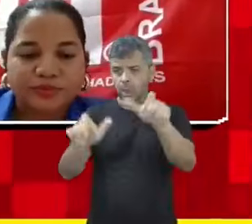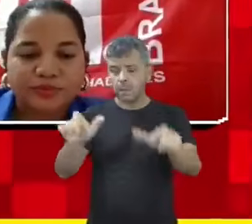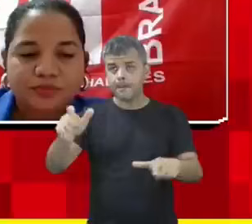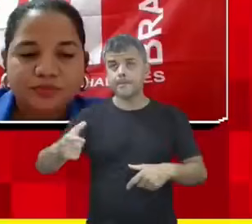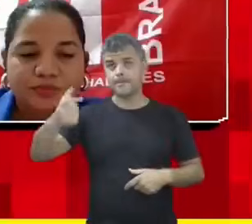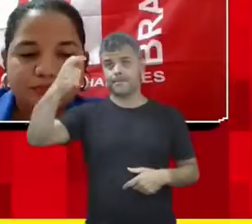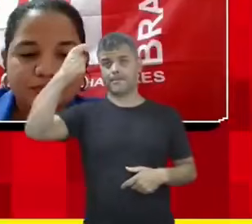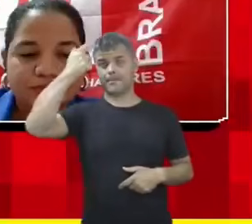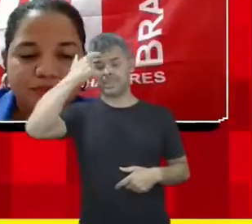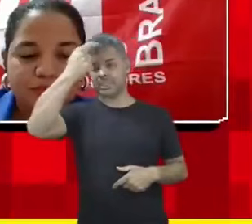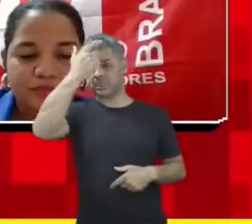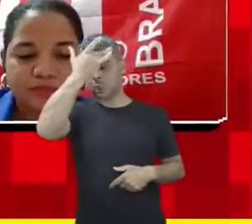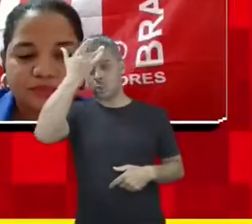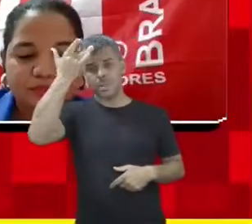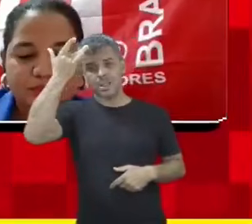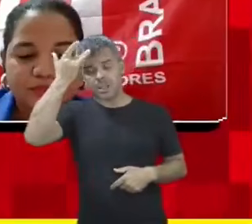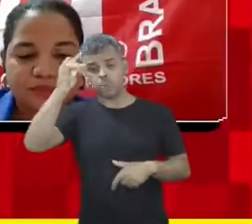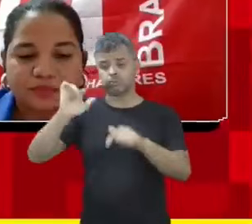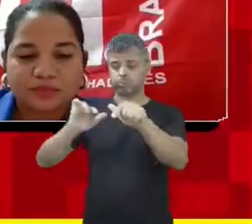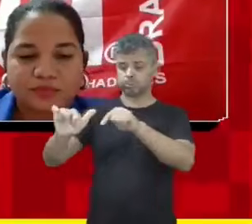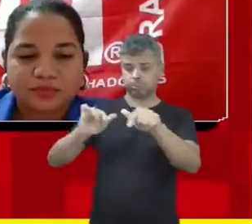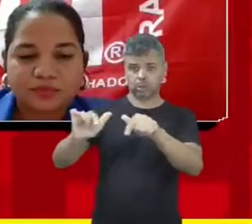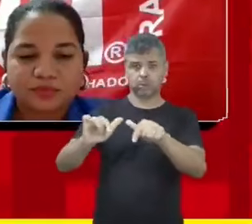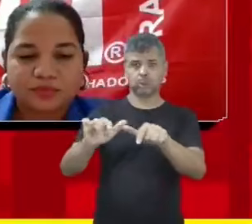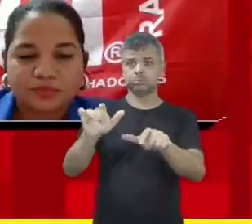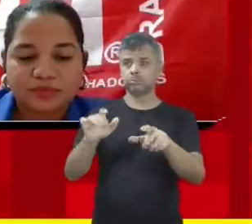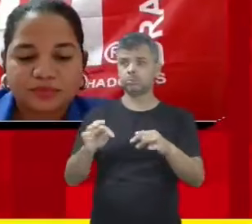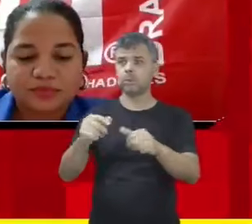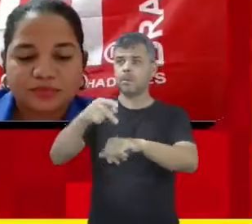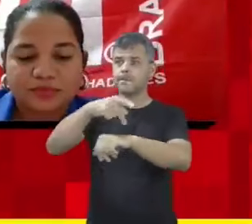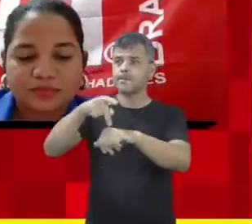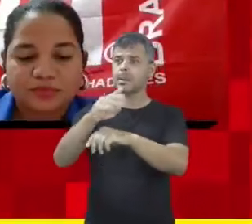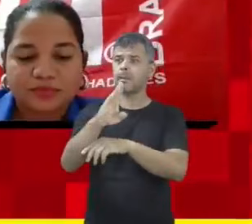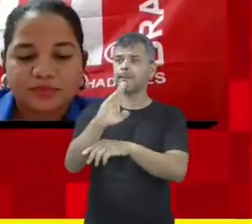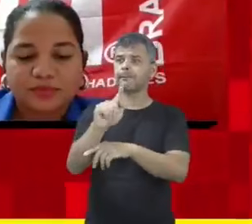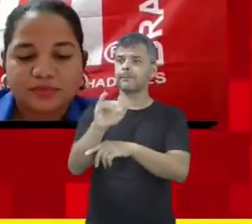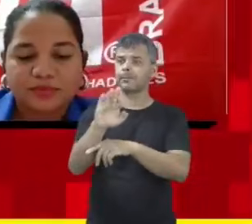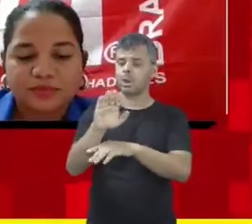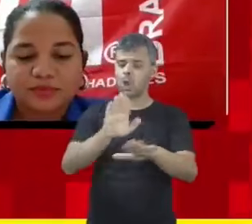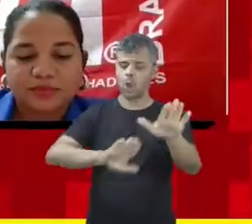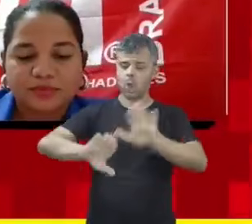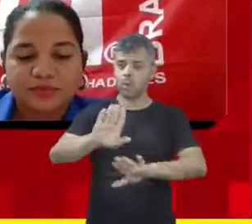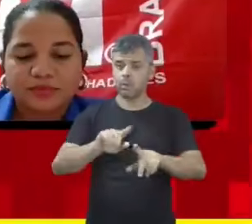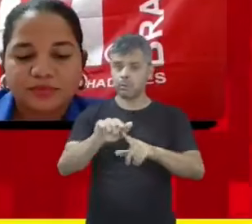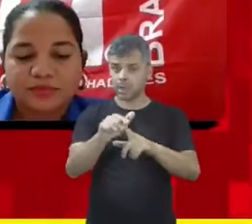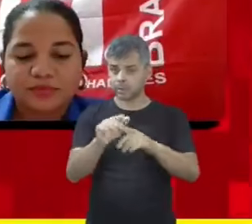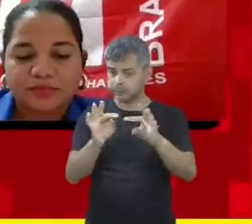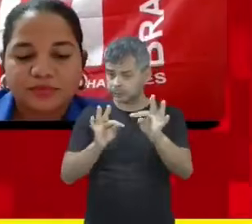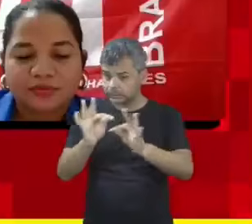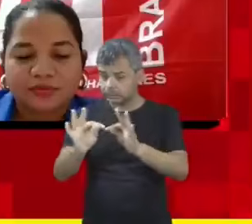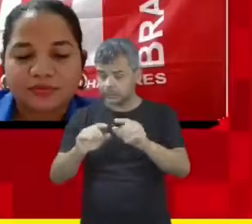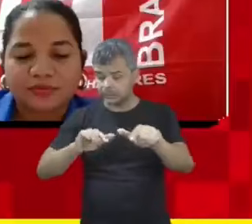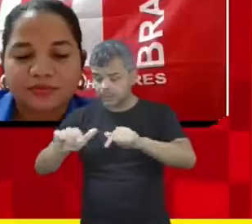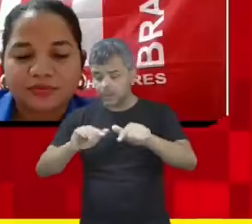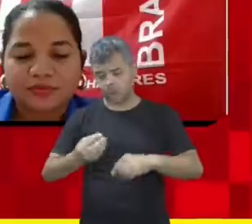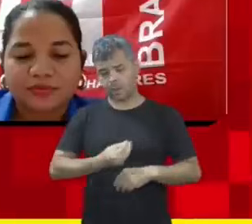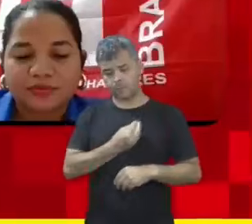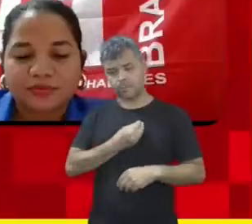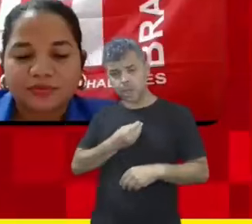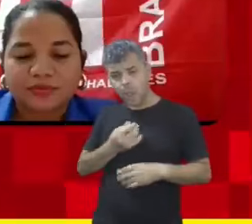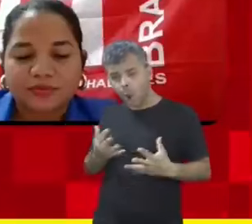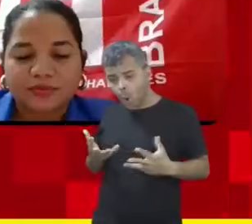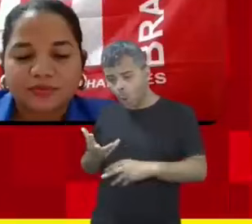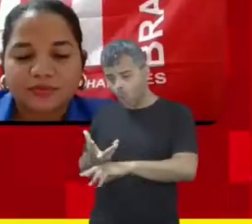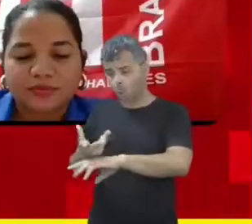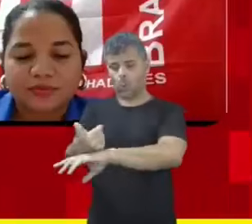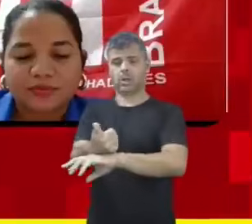mental desses trabalhadores e trabalhadoras. É um cuidado diferente. É aquela coisa, se trabalha para viver, para ter qualidade de